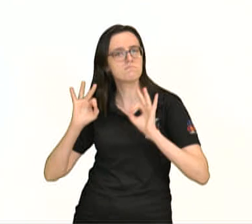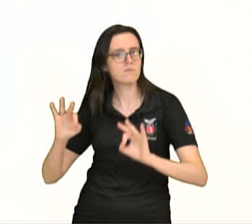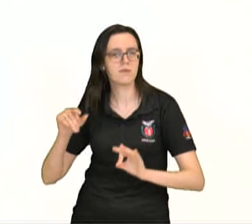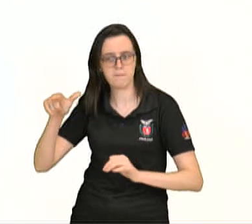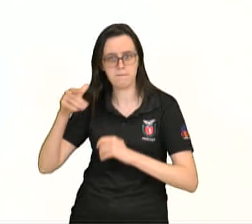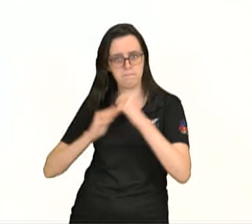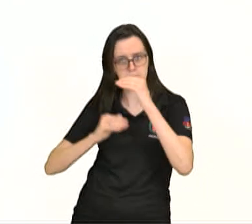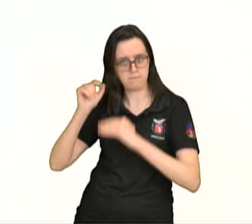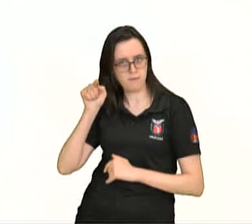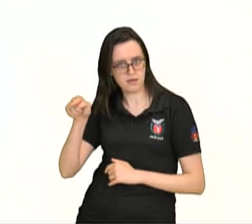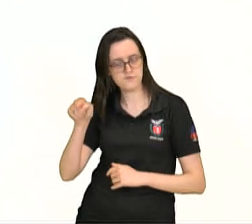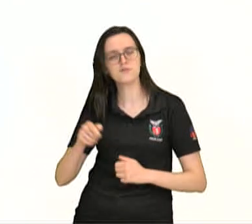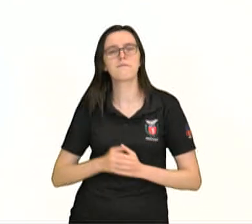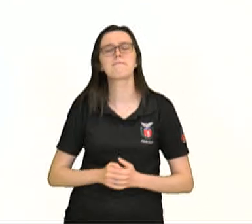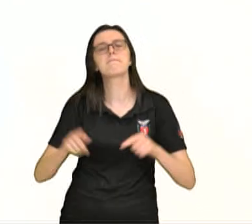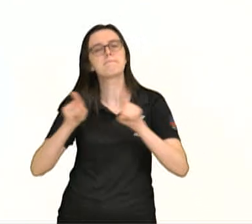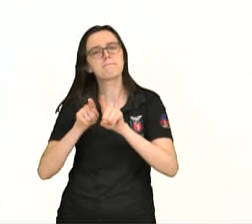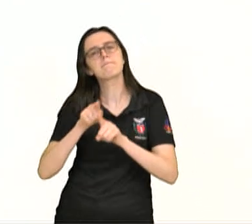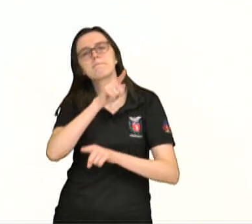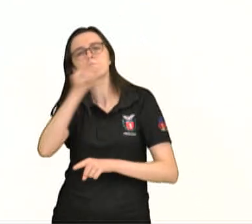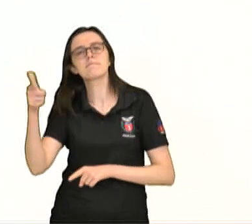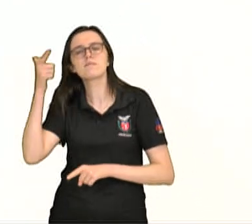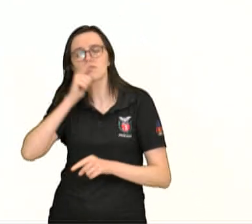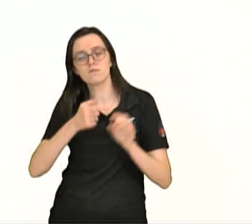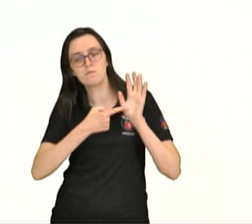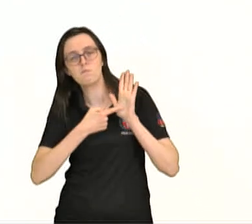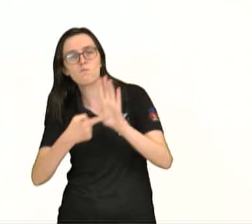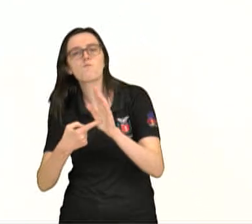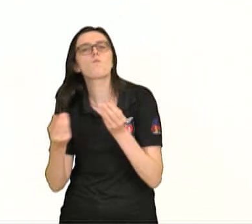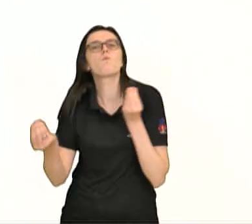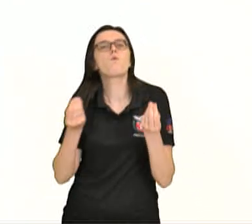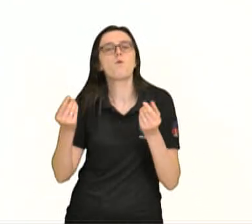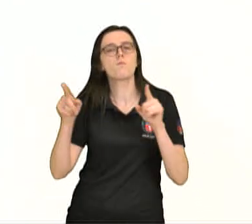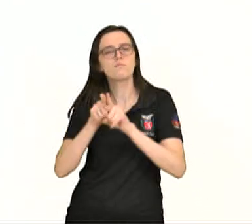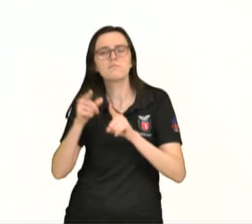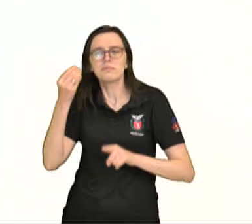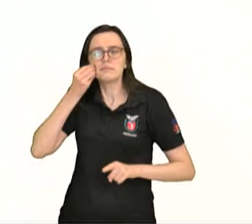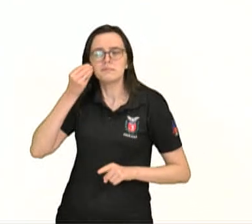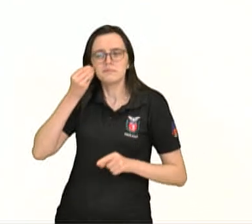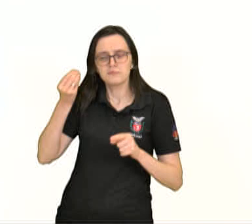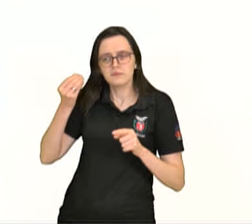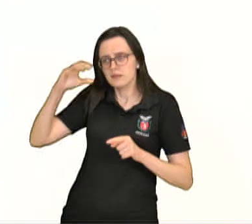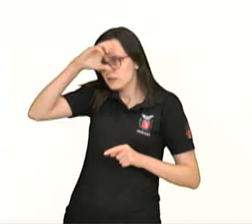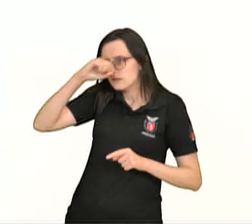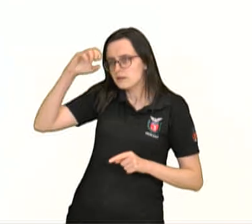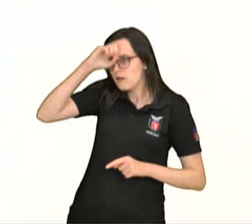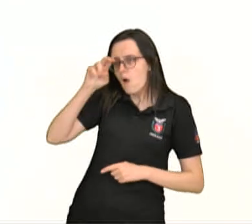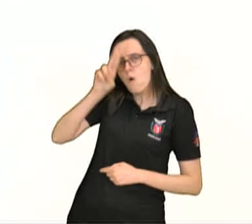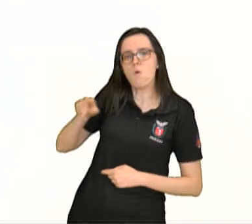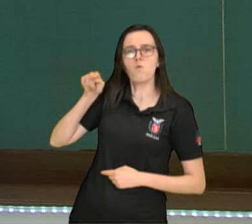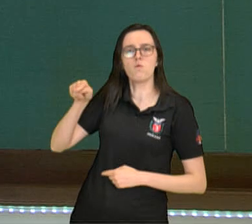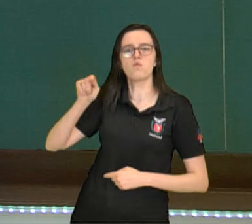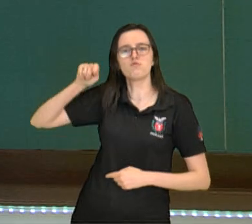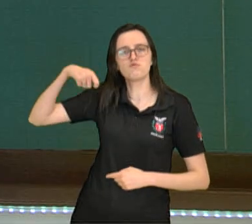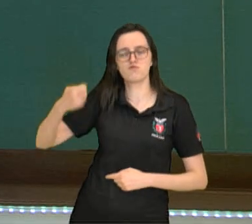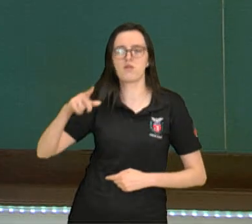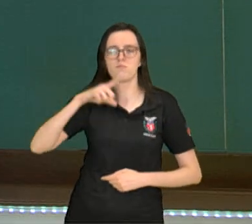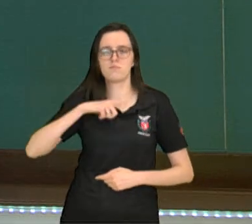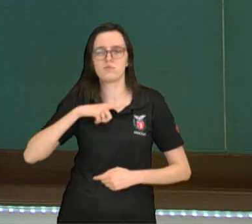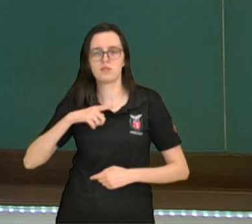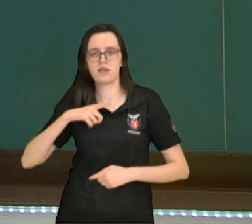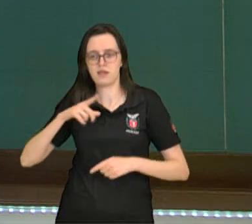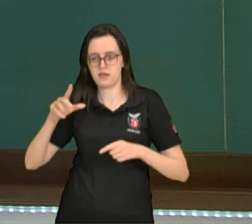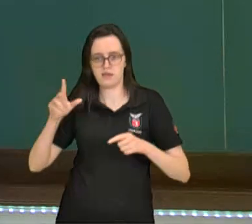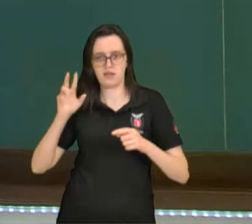essa prática e que vocês consigam demonstrar e aplicar o conhecimento sobre pontos cardeais